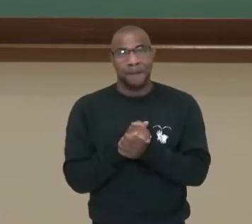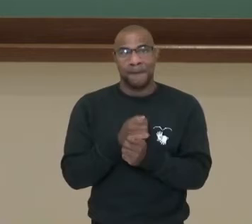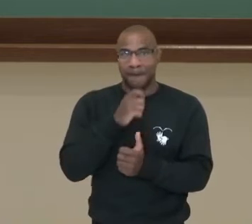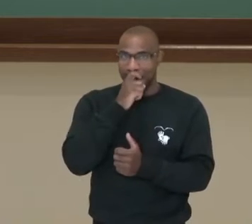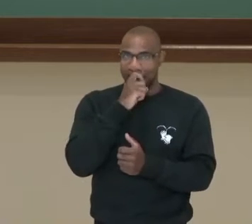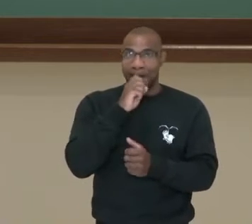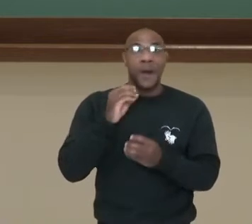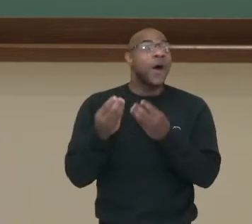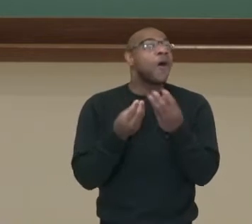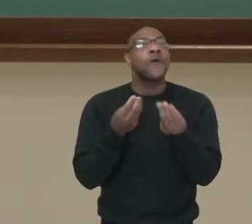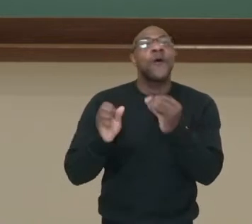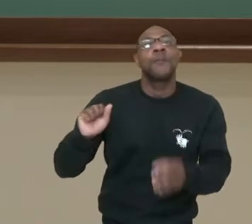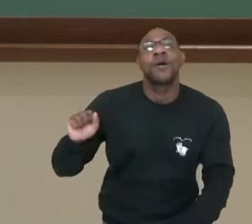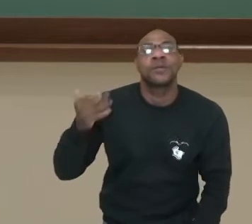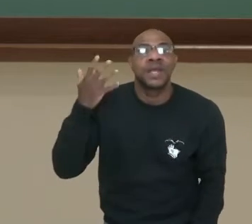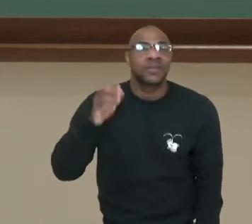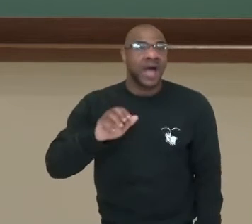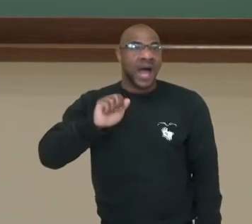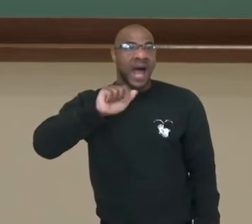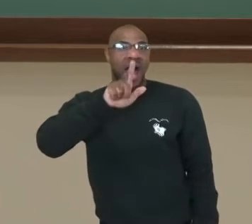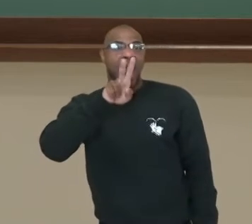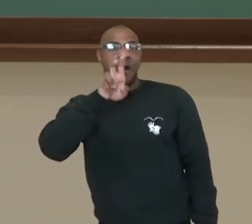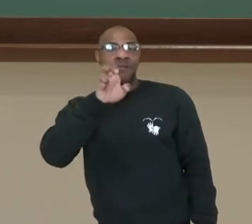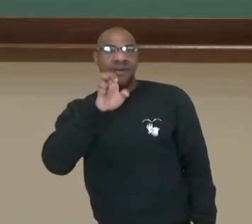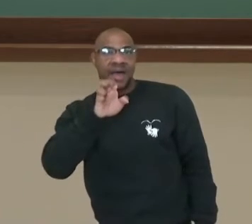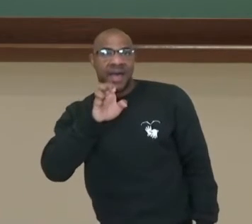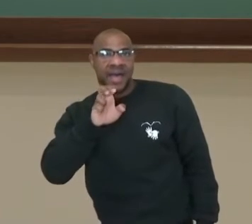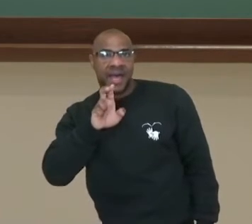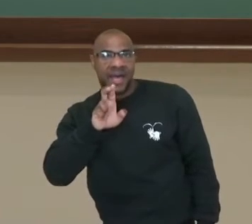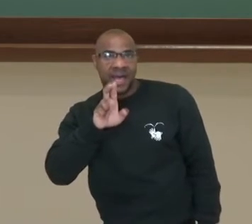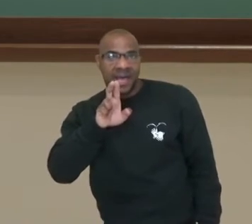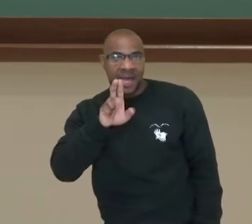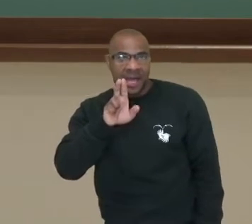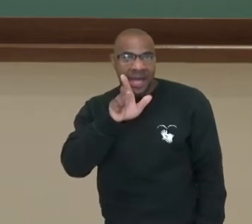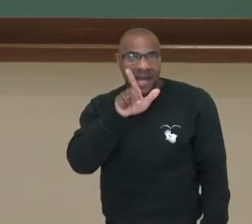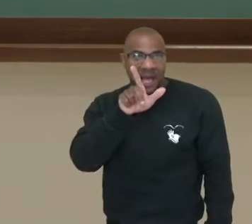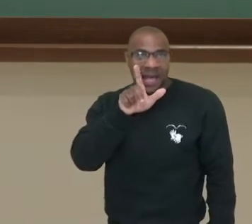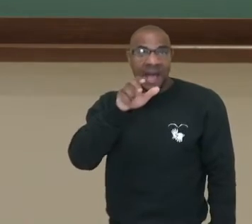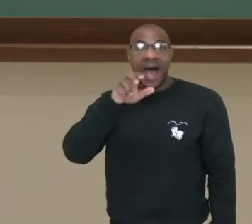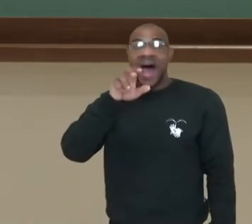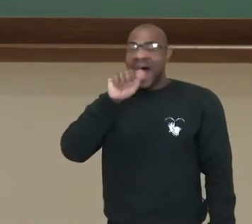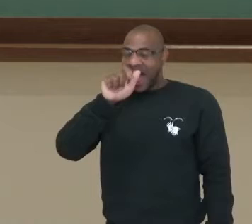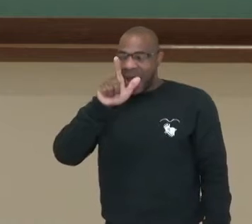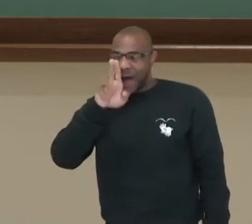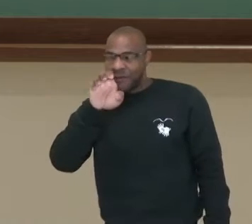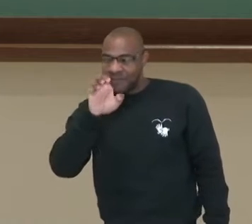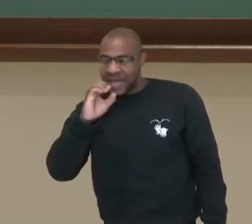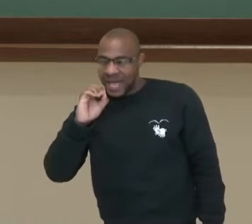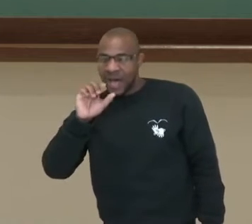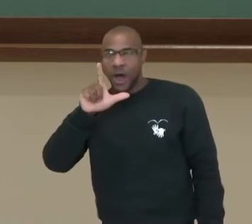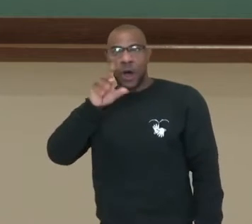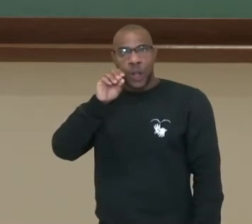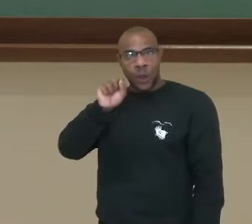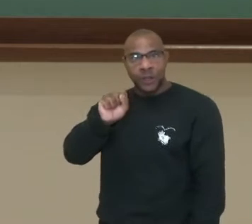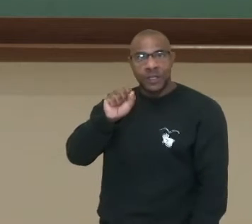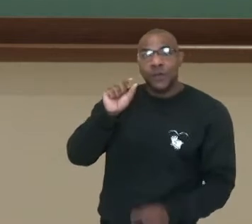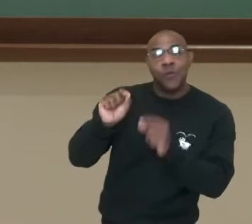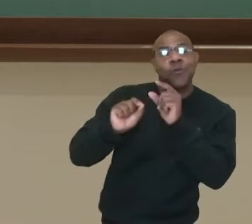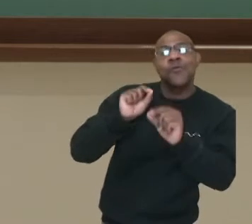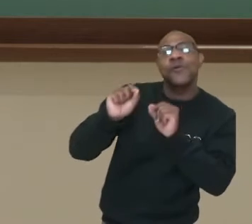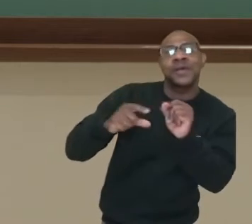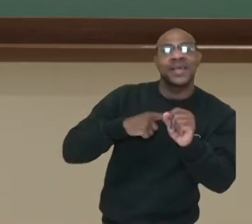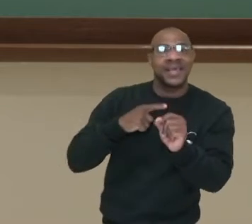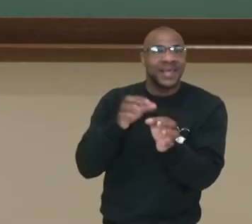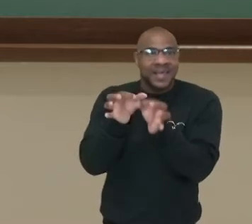Como que acontece, né? Esses alvéolos pulmonares. Então, dentro do pulmão, a gente tem os alvéolos, né? Que são essas estruturas aqui, junto ali